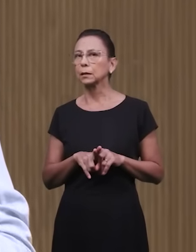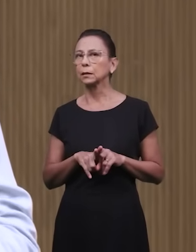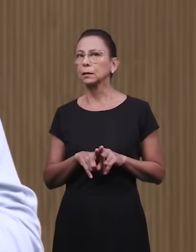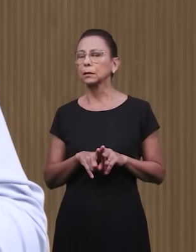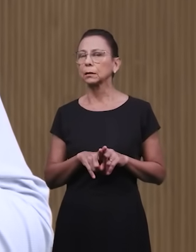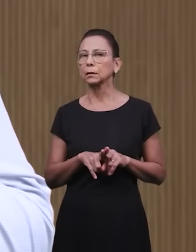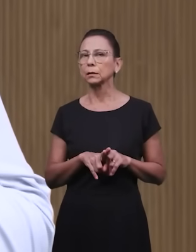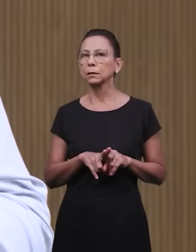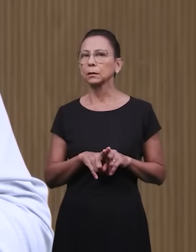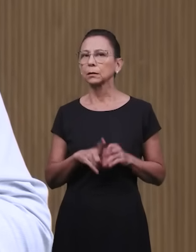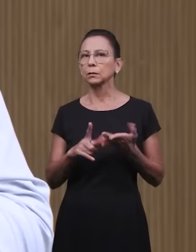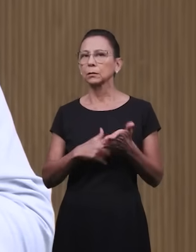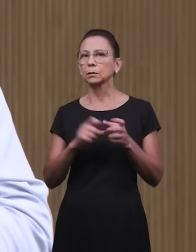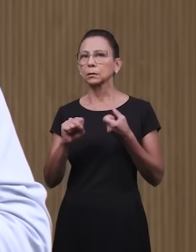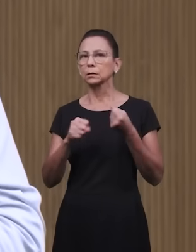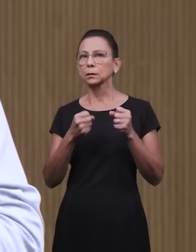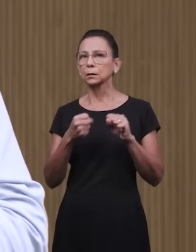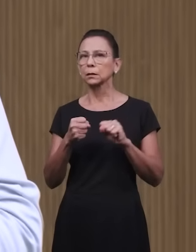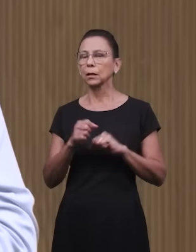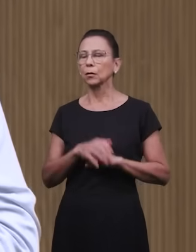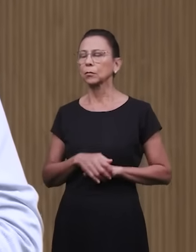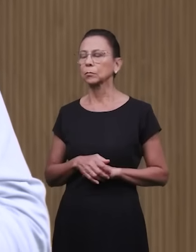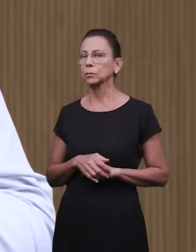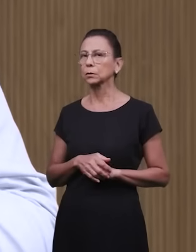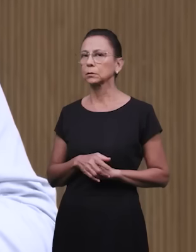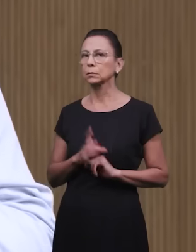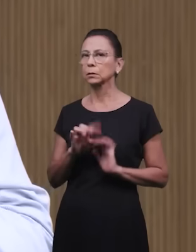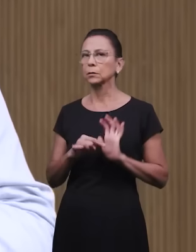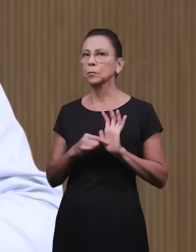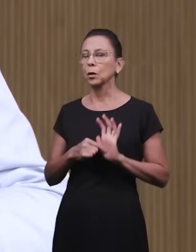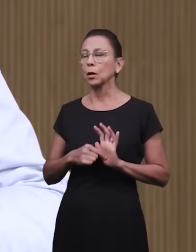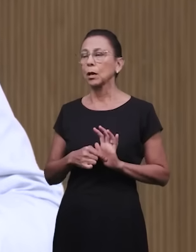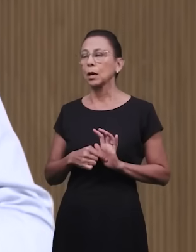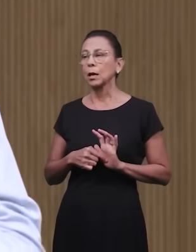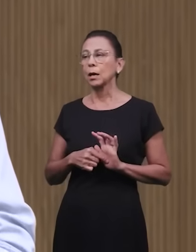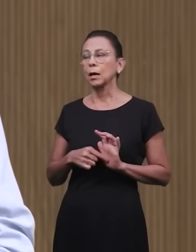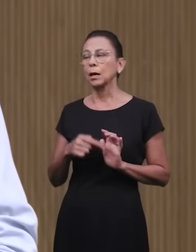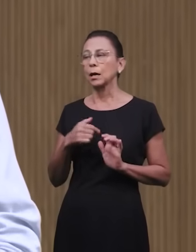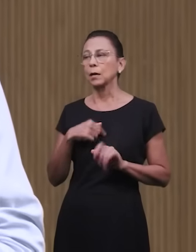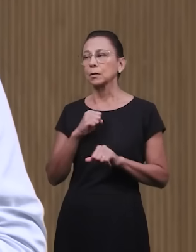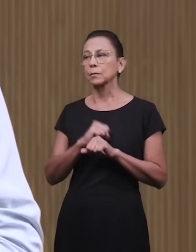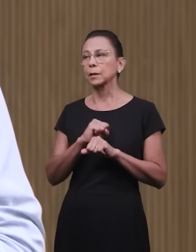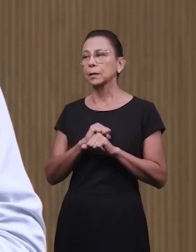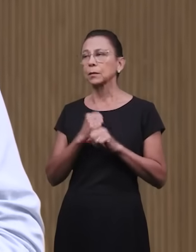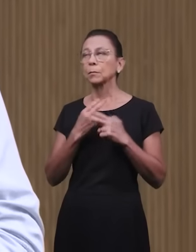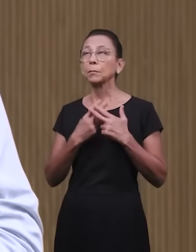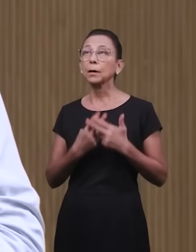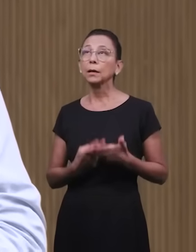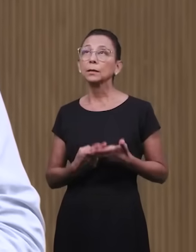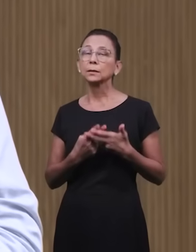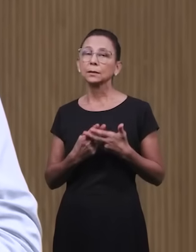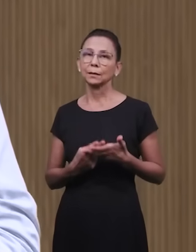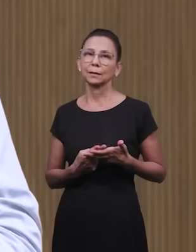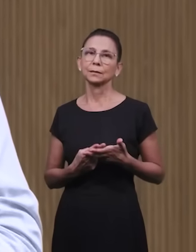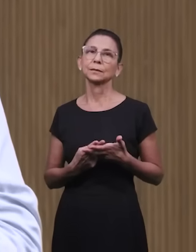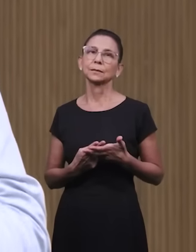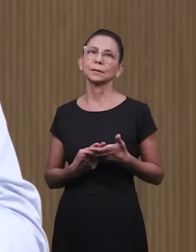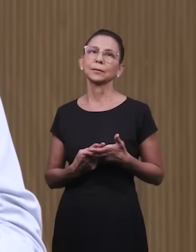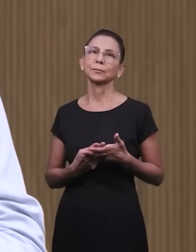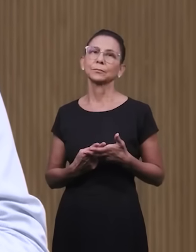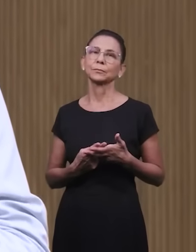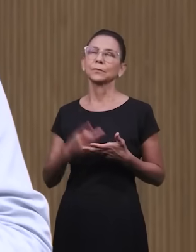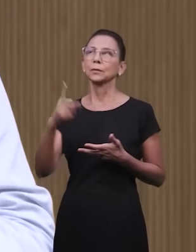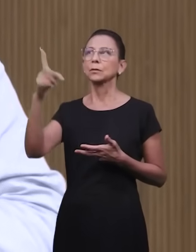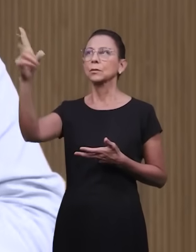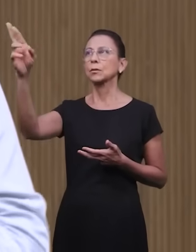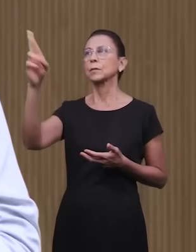que Salmos 40 diz: esperei com paciência no Senhor. E essa é uma das grandes dificuldades do